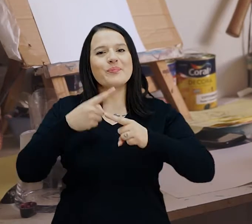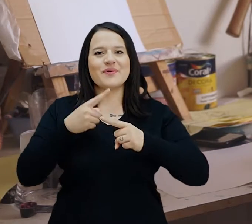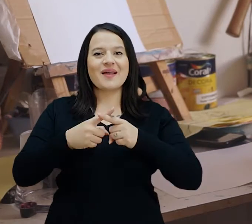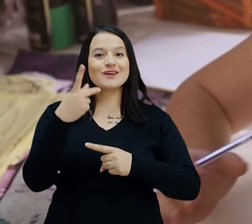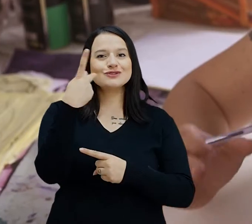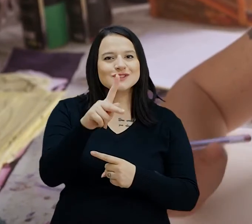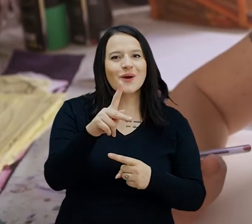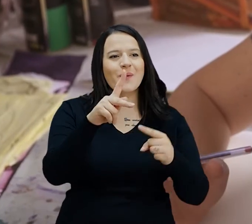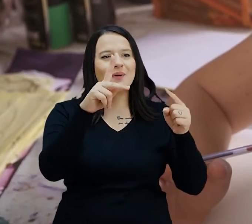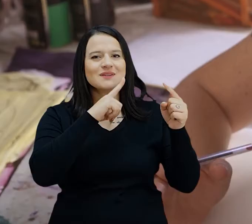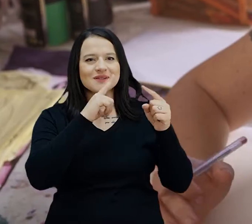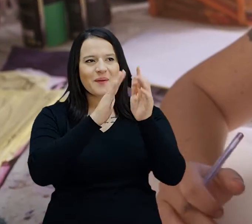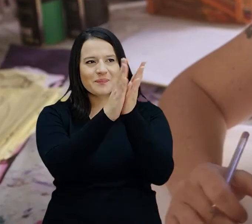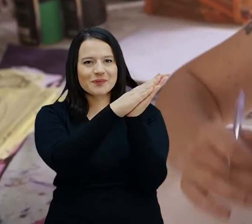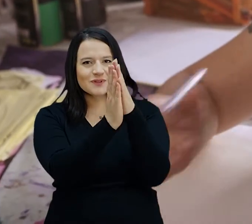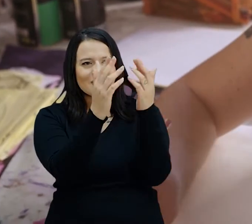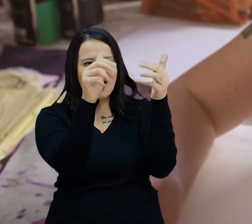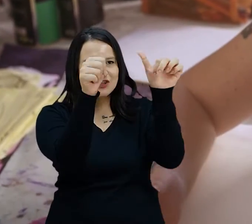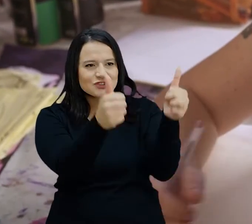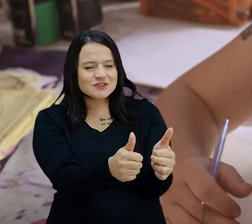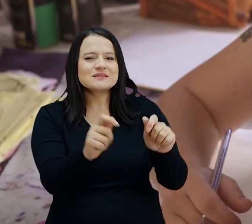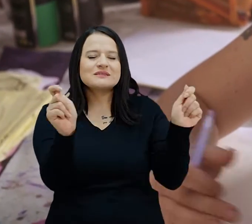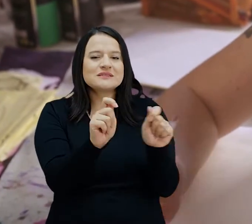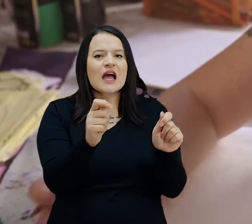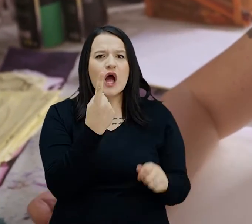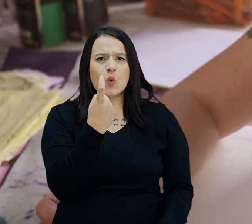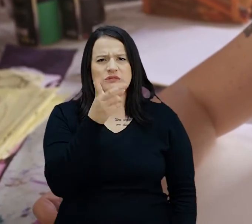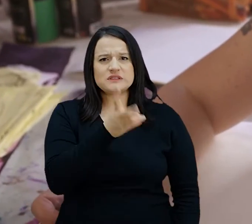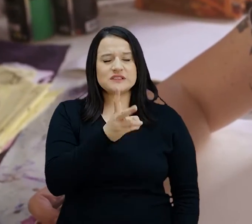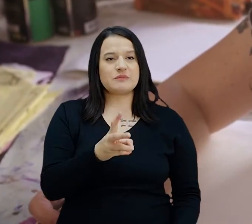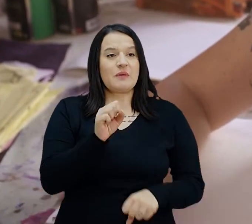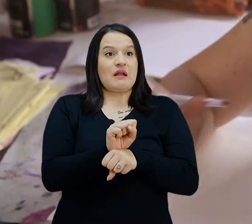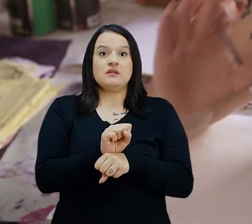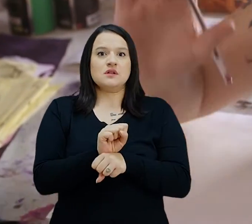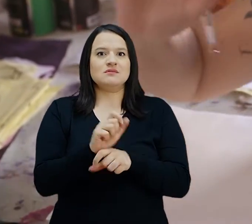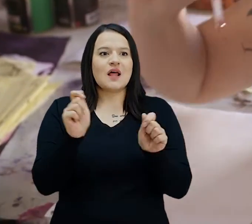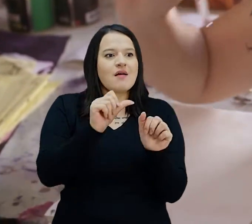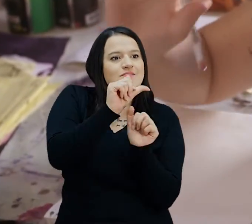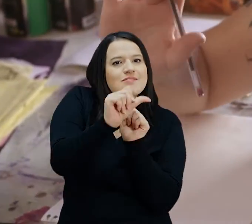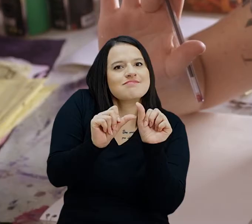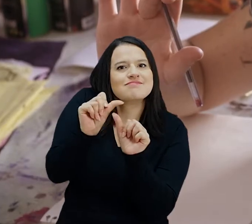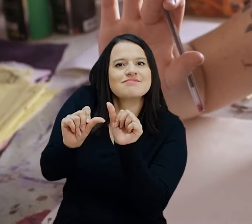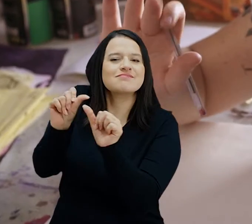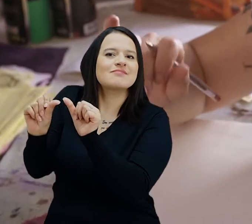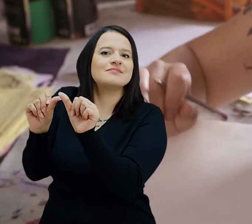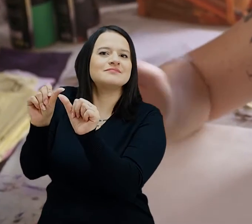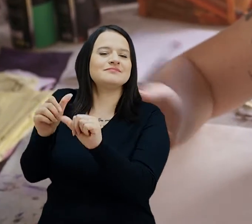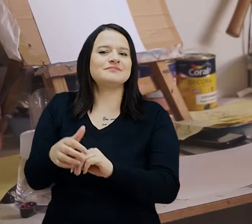poder fazer com que o seu personagem esteja em muitas situações, não só sempre